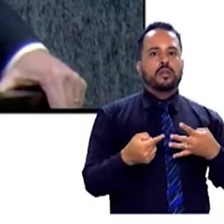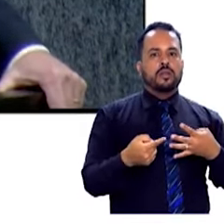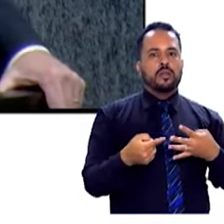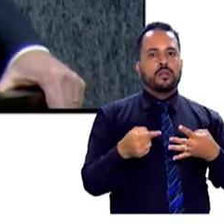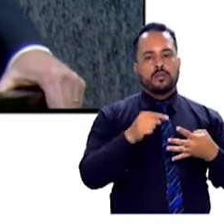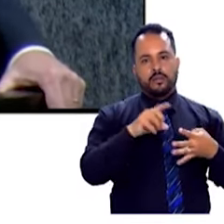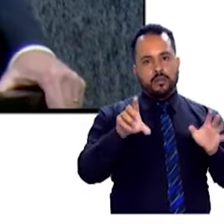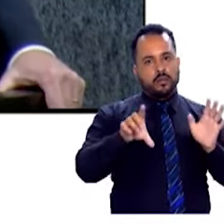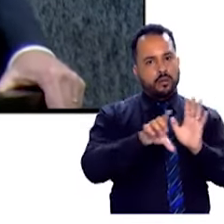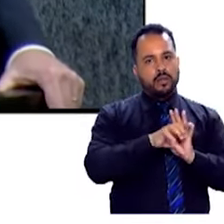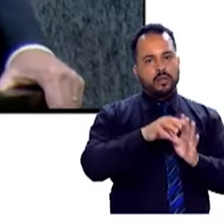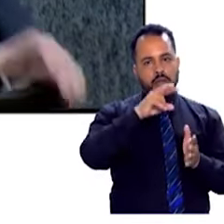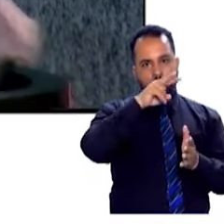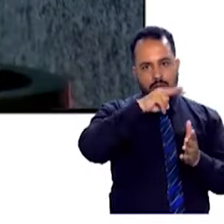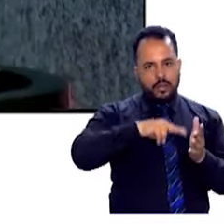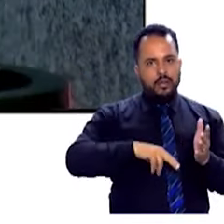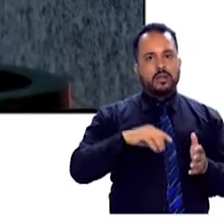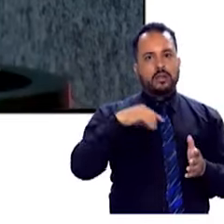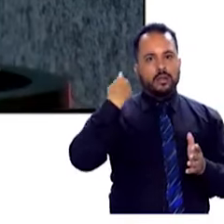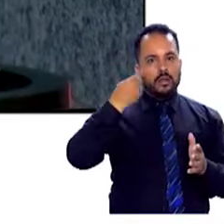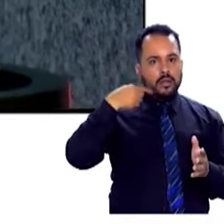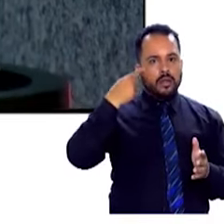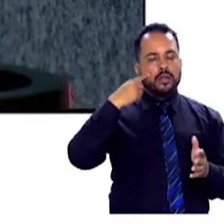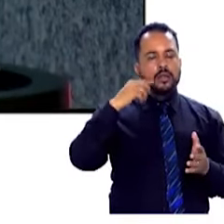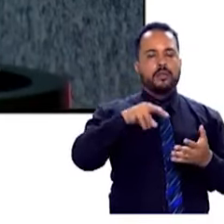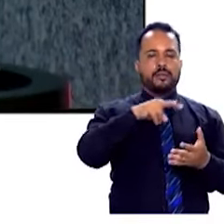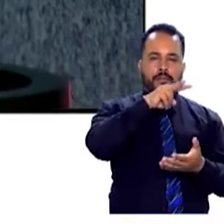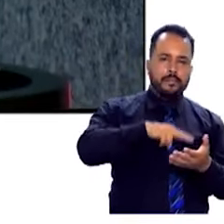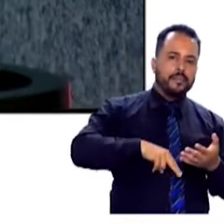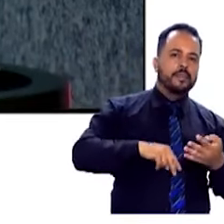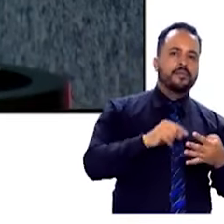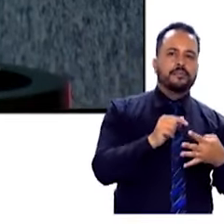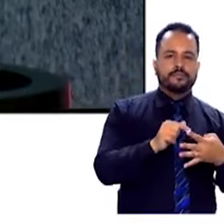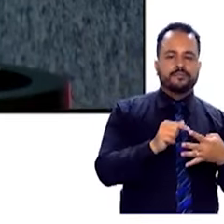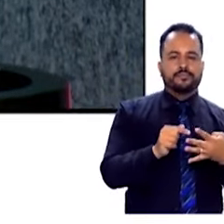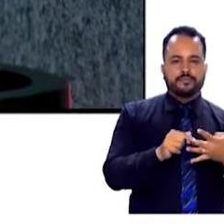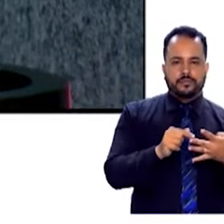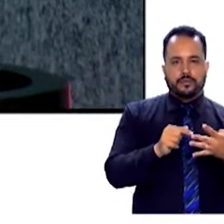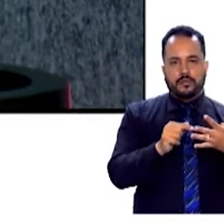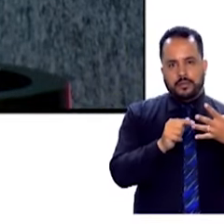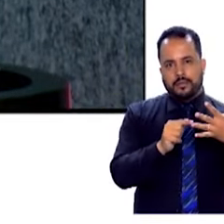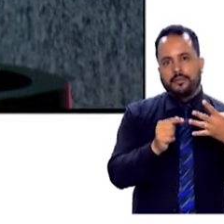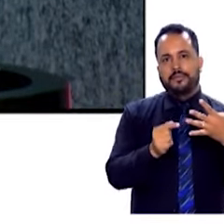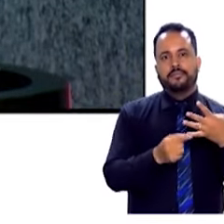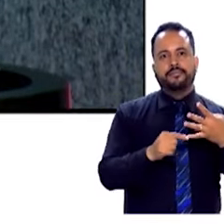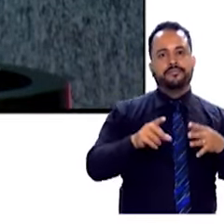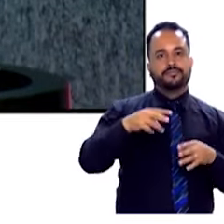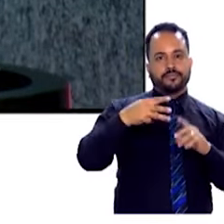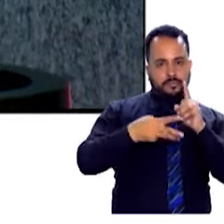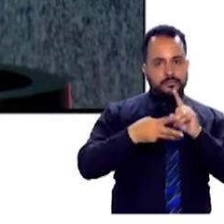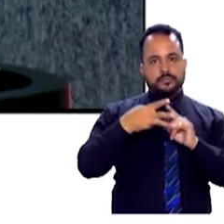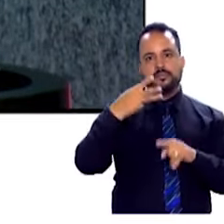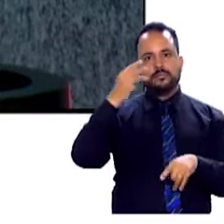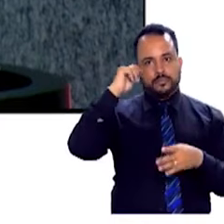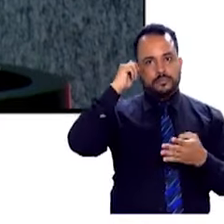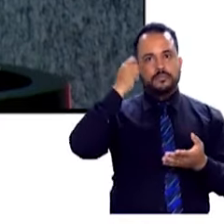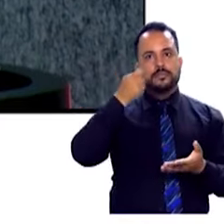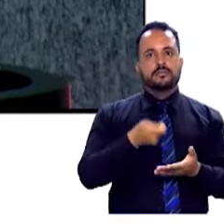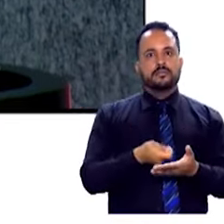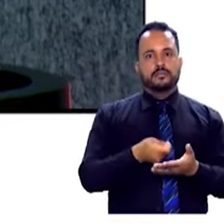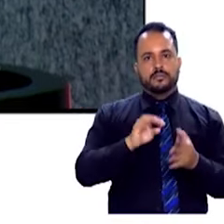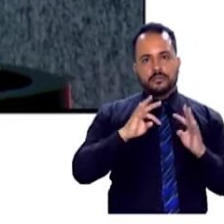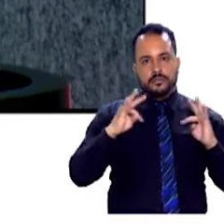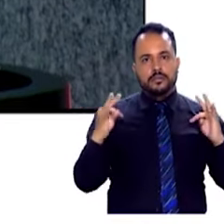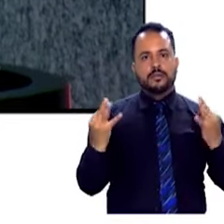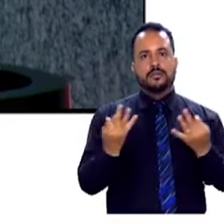ler aquilo todos os advogados h h um MOV cada decisão que sai sair umas umas três ou quatro por mês ou cinco seis todas